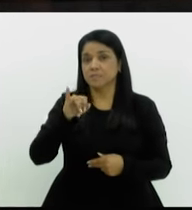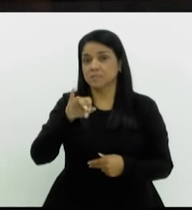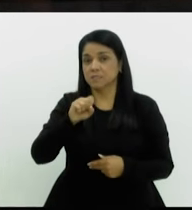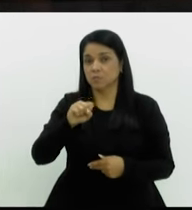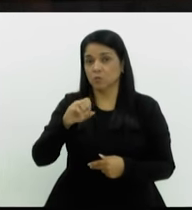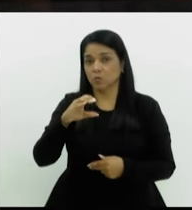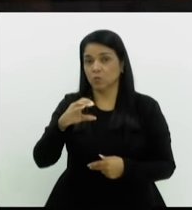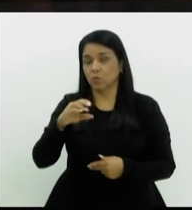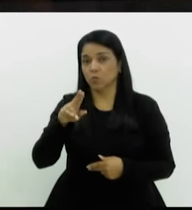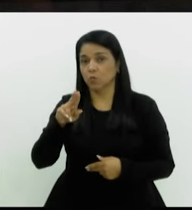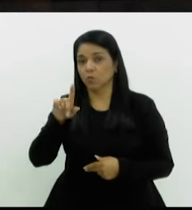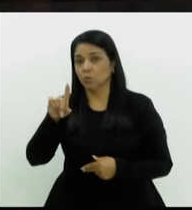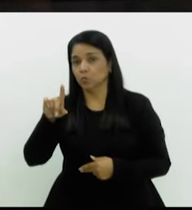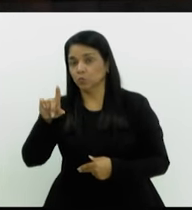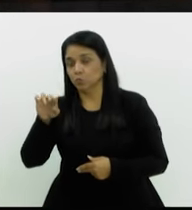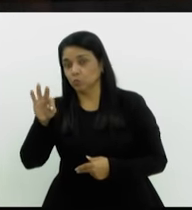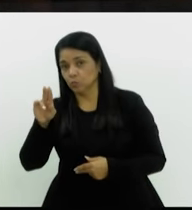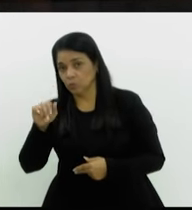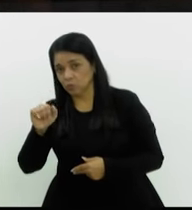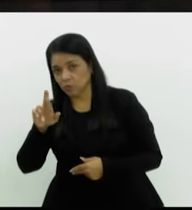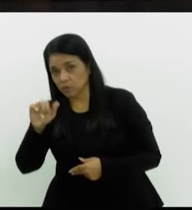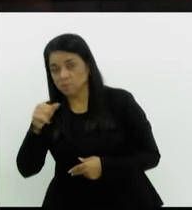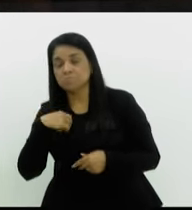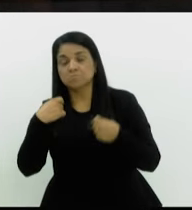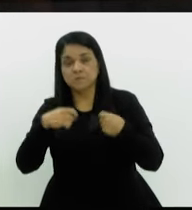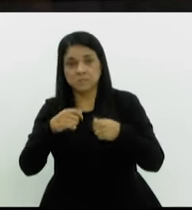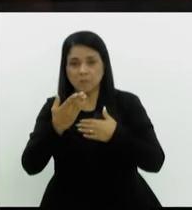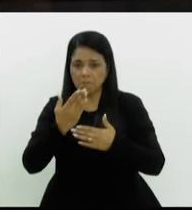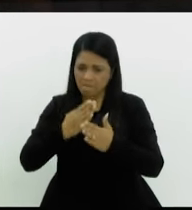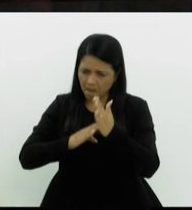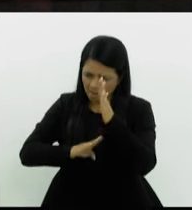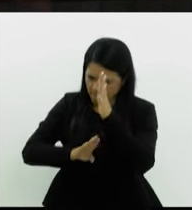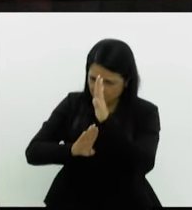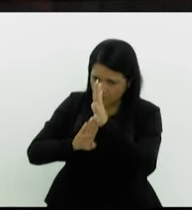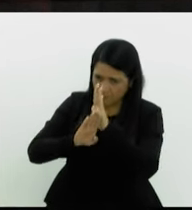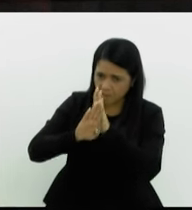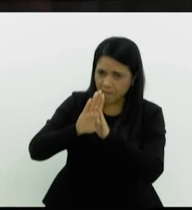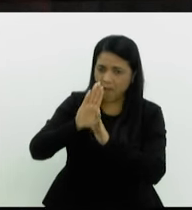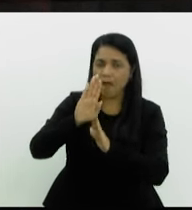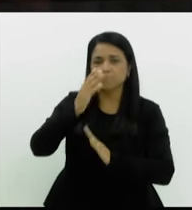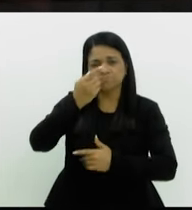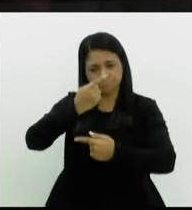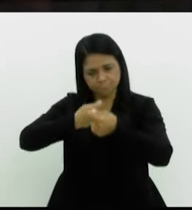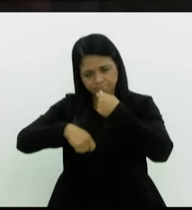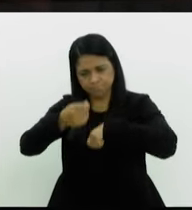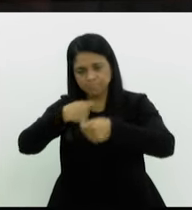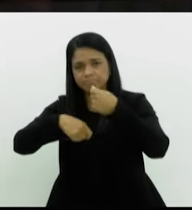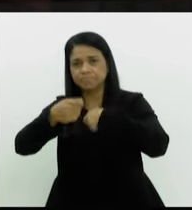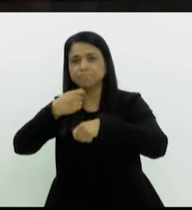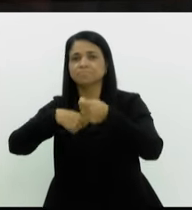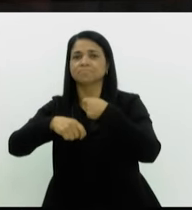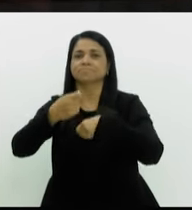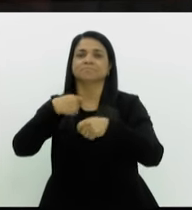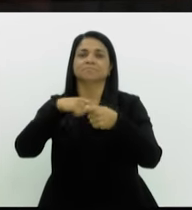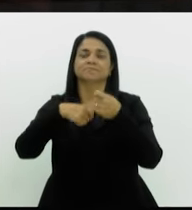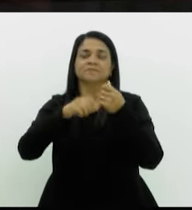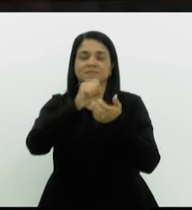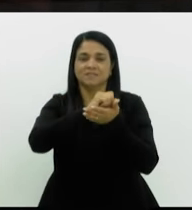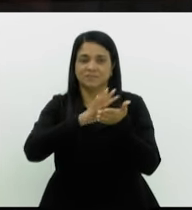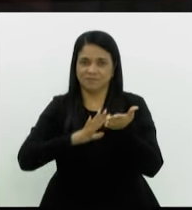nós precisamos alavancar e fomentar cada vez mais essas atividades